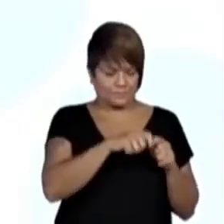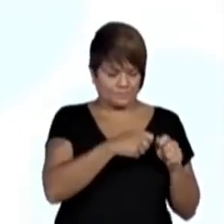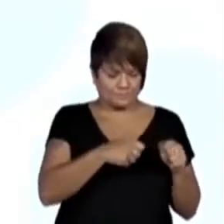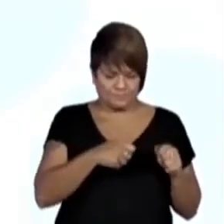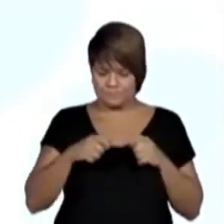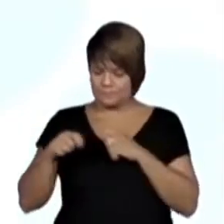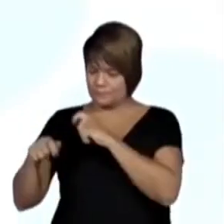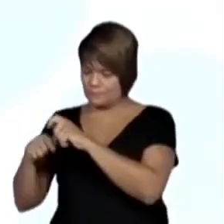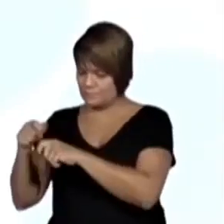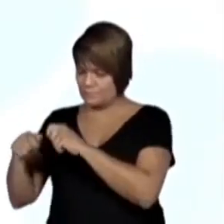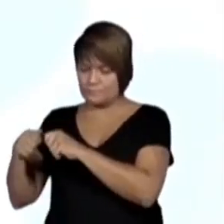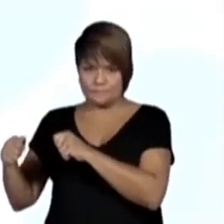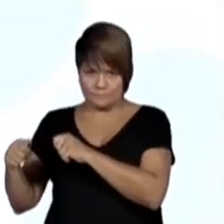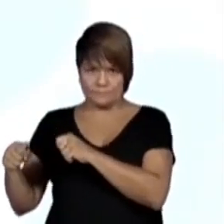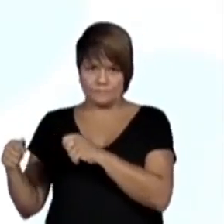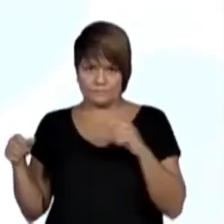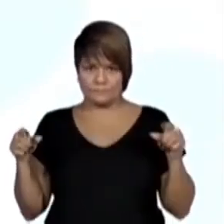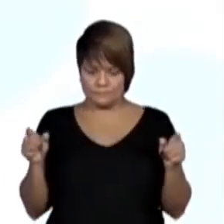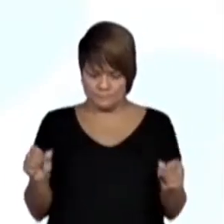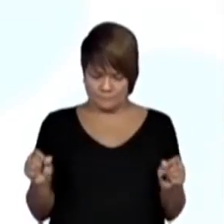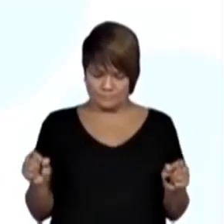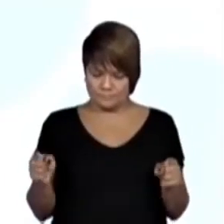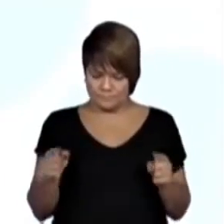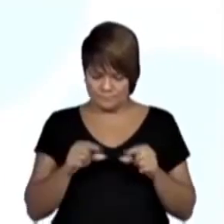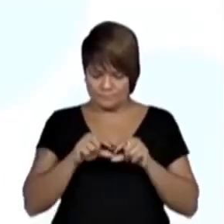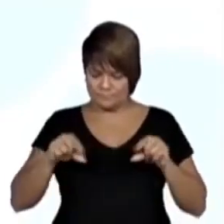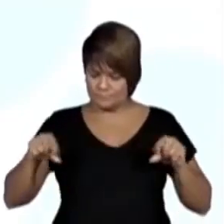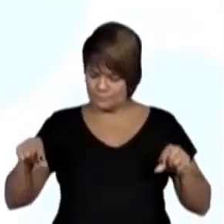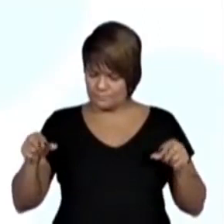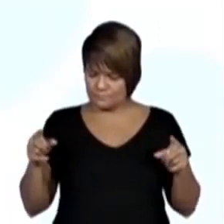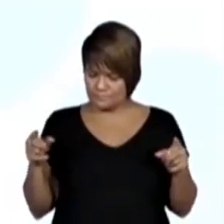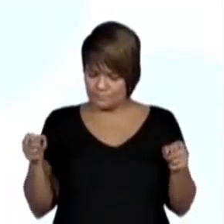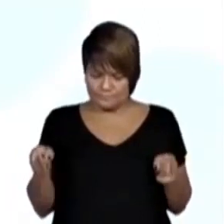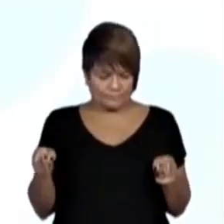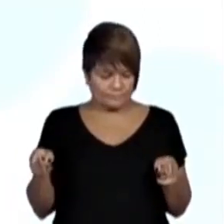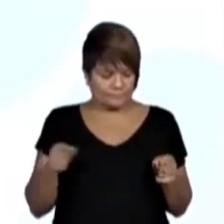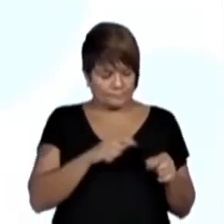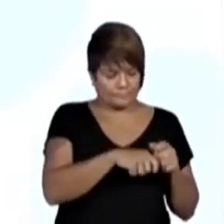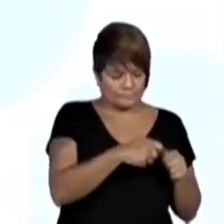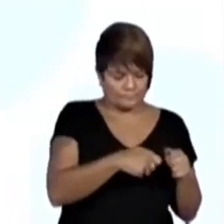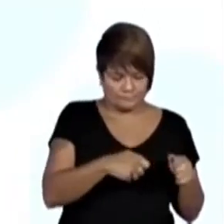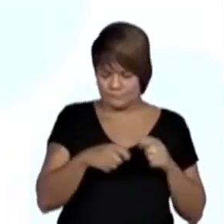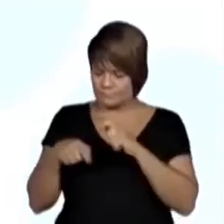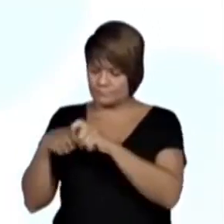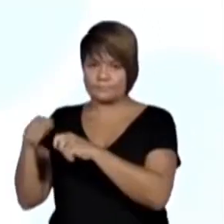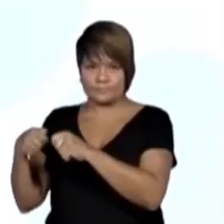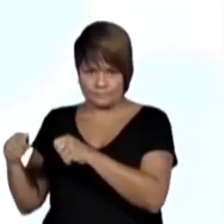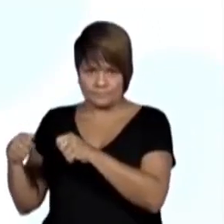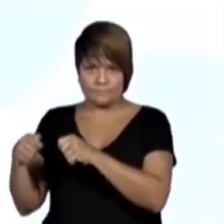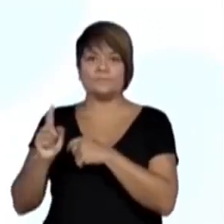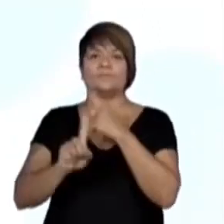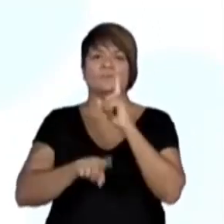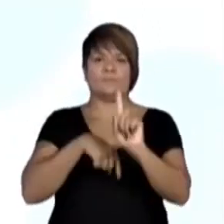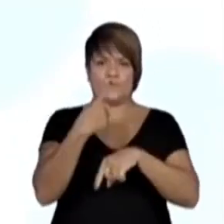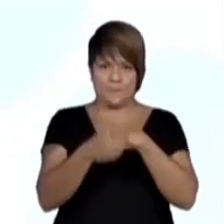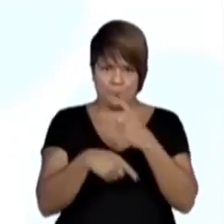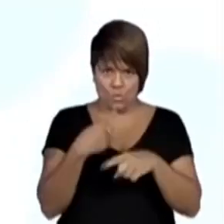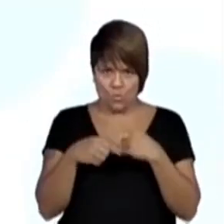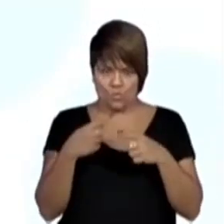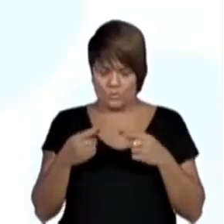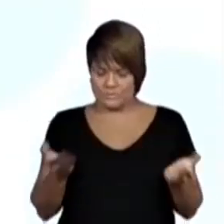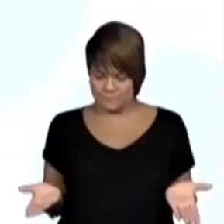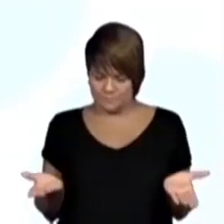Então, uma ponta de tecido tem 2 pontas, né, professor? Exatamente. Depois, dobra